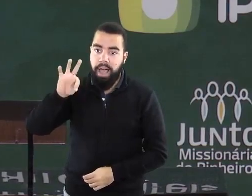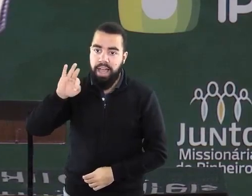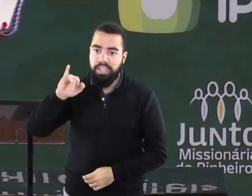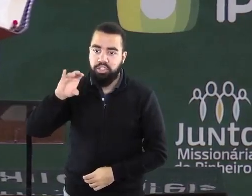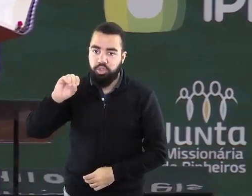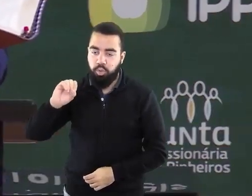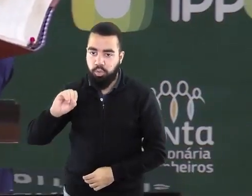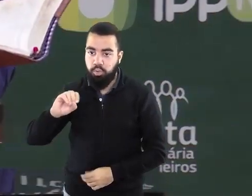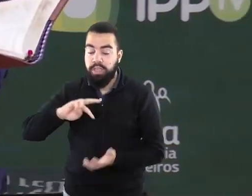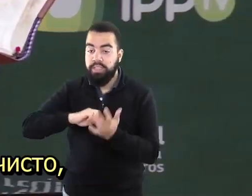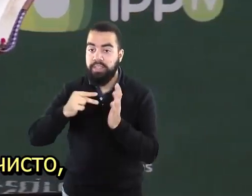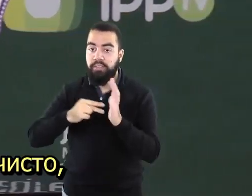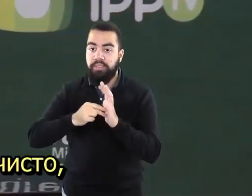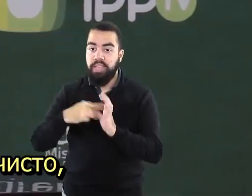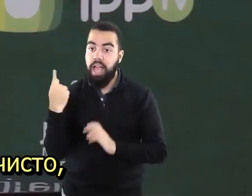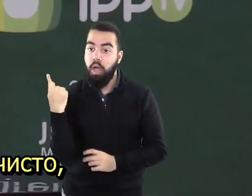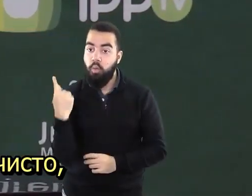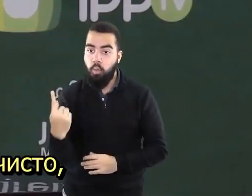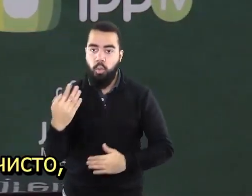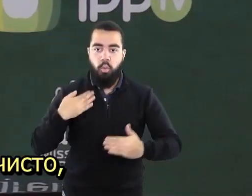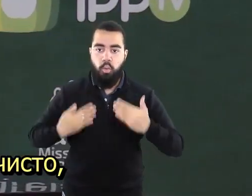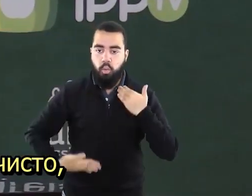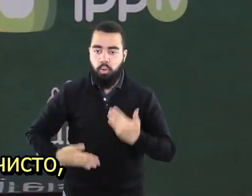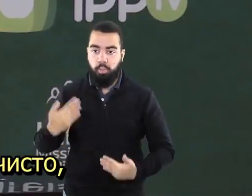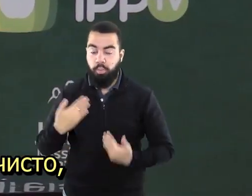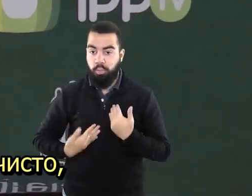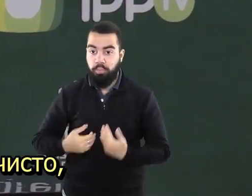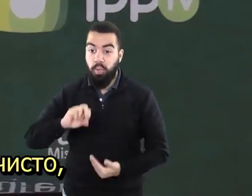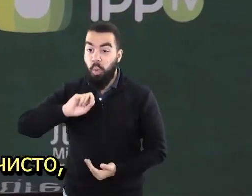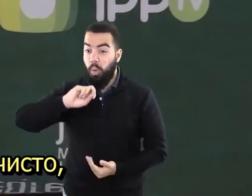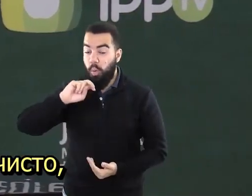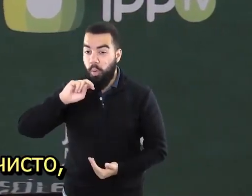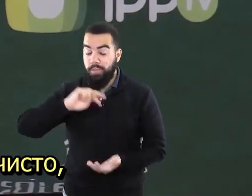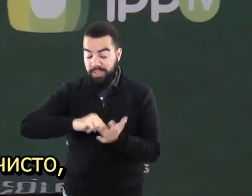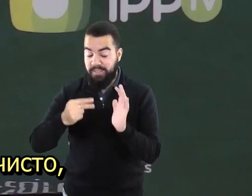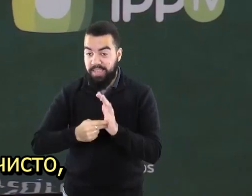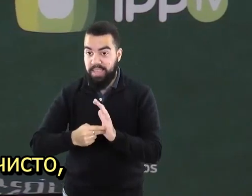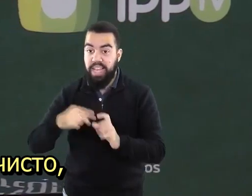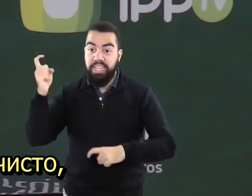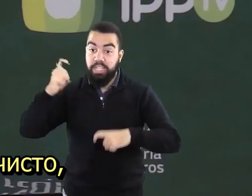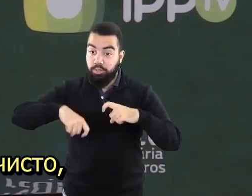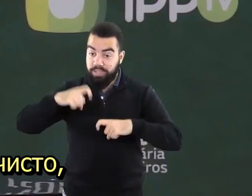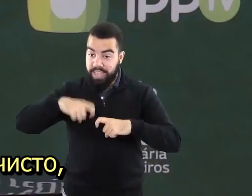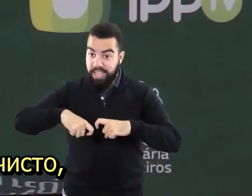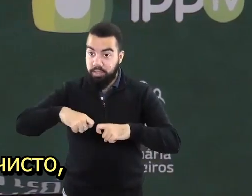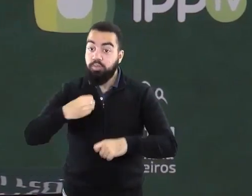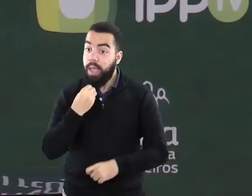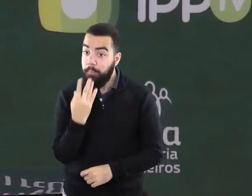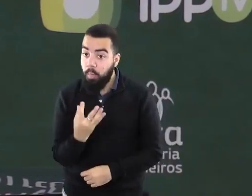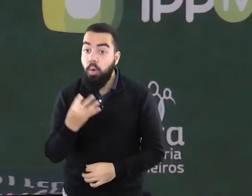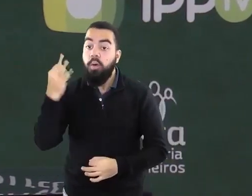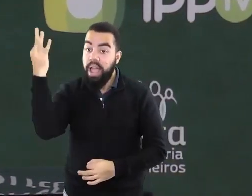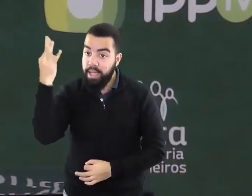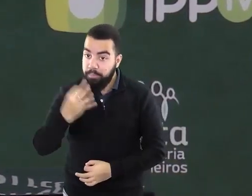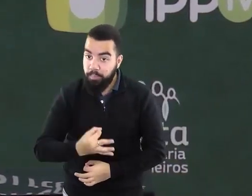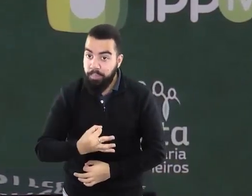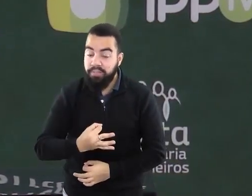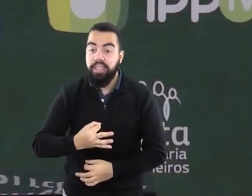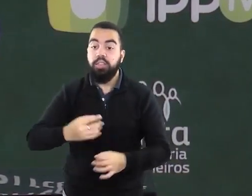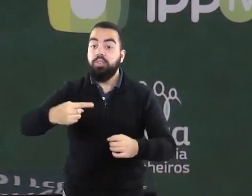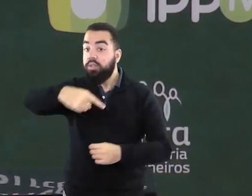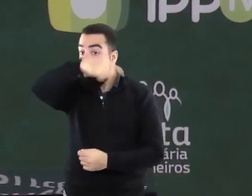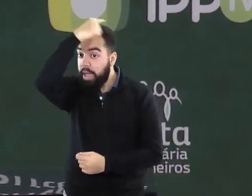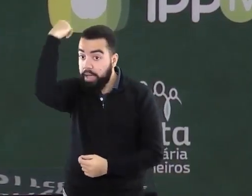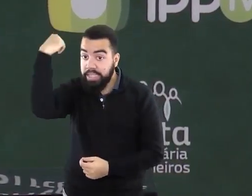que é que significa isso? Significa que o sexo é bom, é santo, é puro, é legítimo, mas